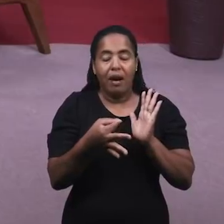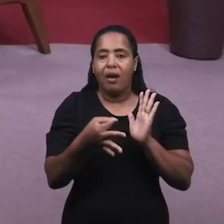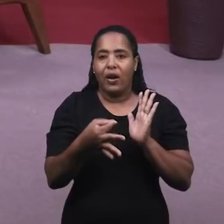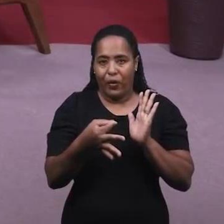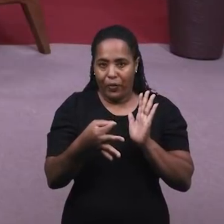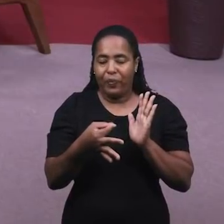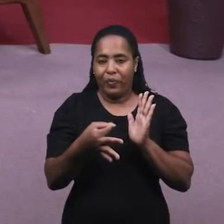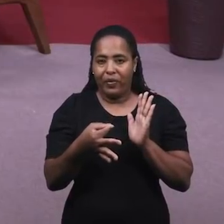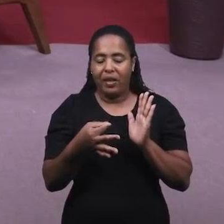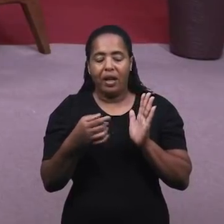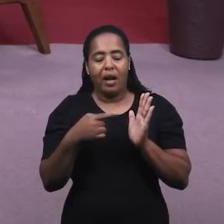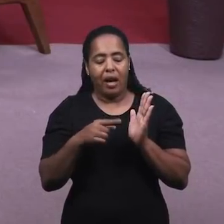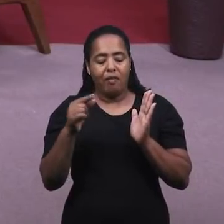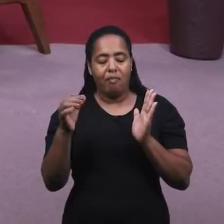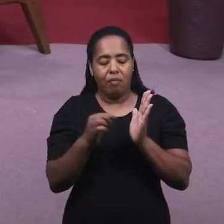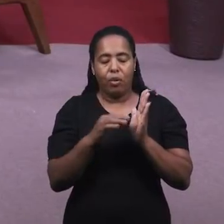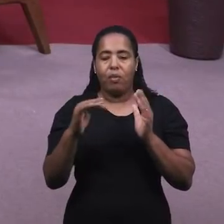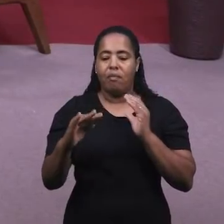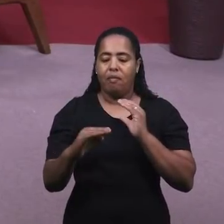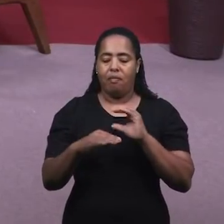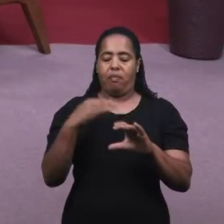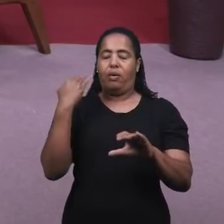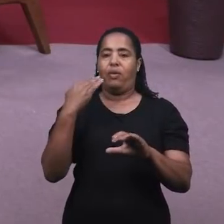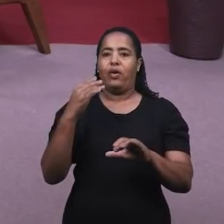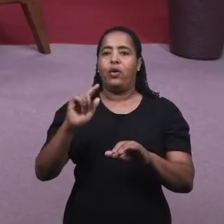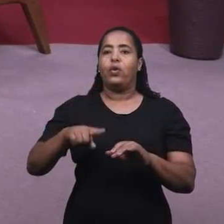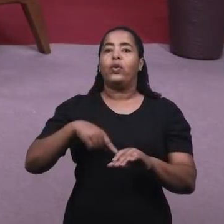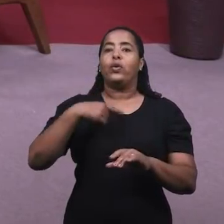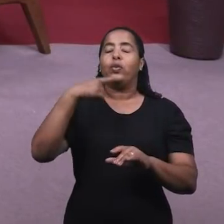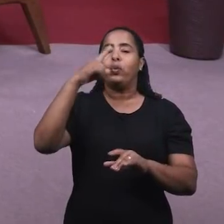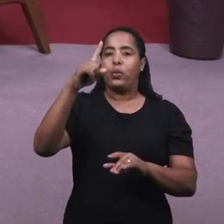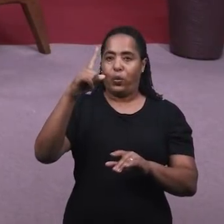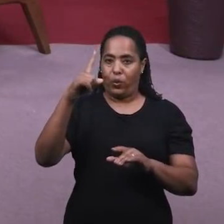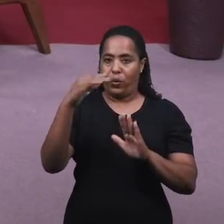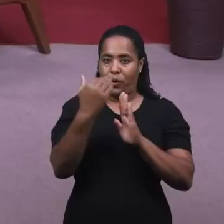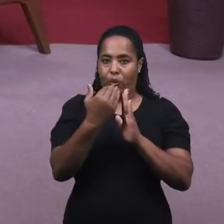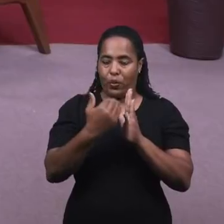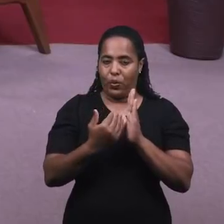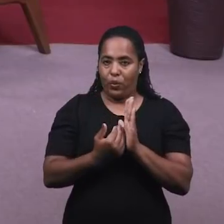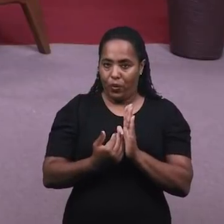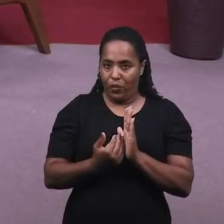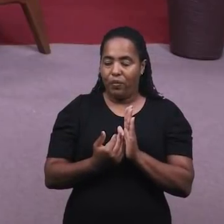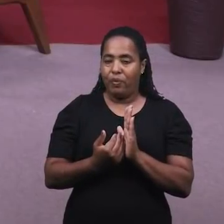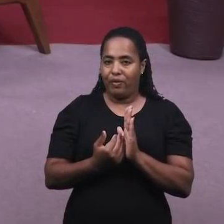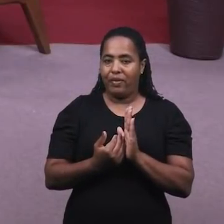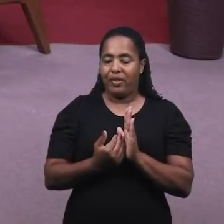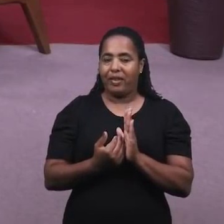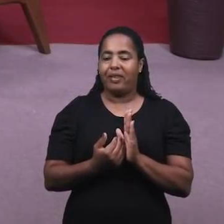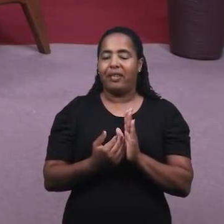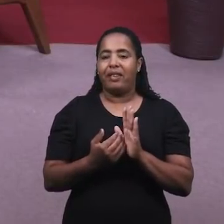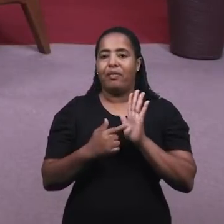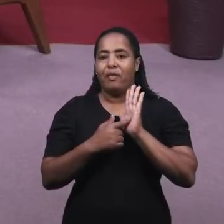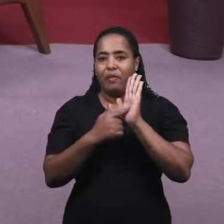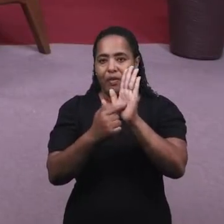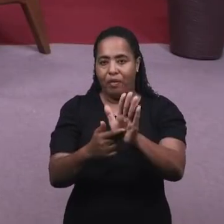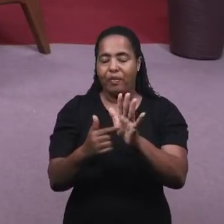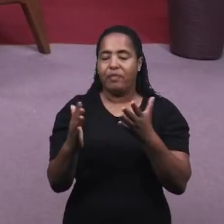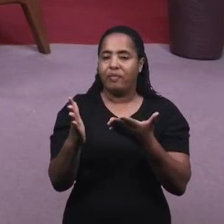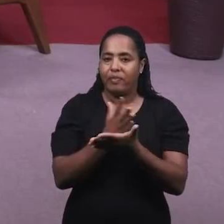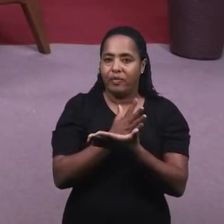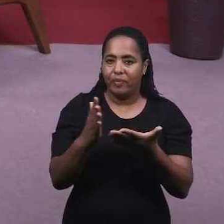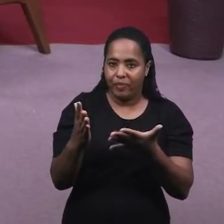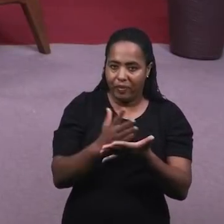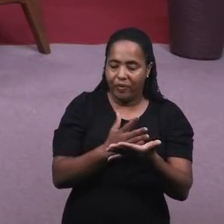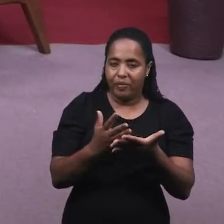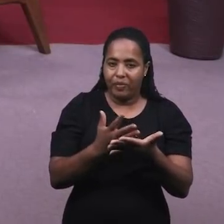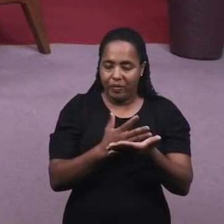fizer esse comentário, vamos receber e vamos trazer na próxima edição do programa aqui os comentários que nos forem enviados, alguns dos comentários que nos forem